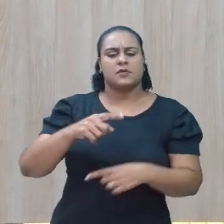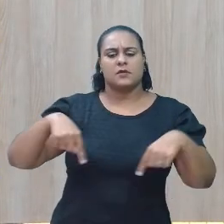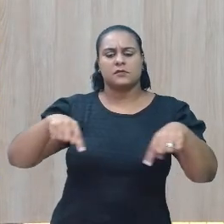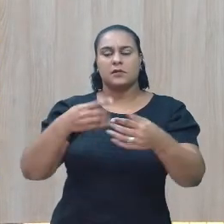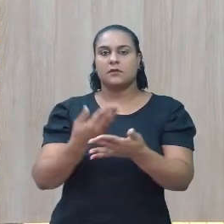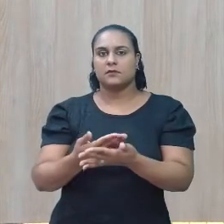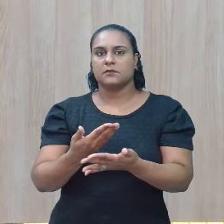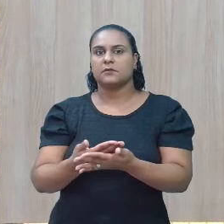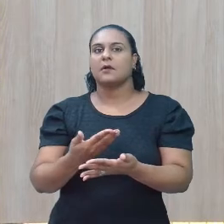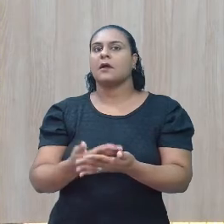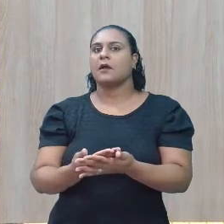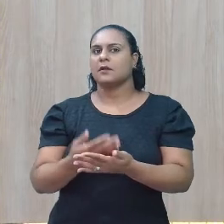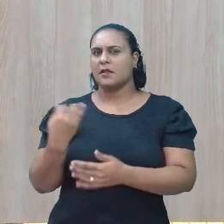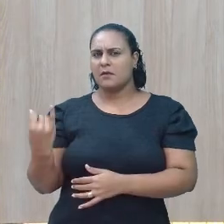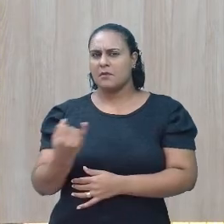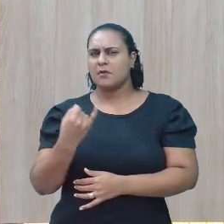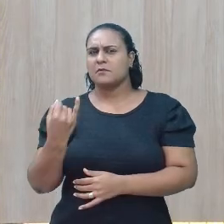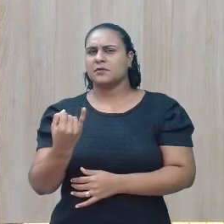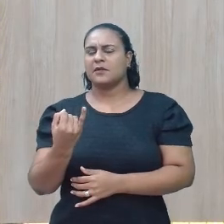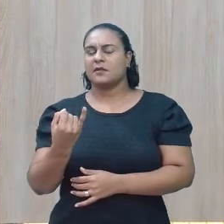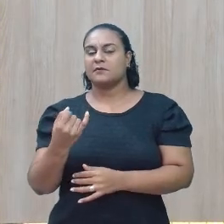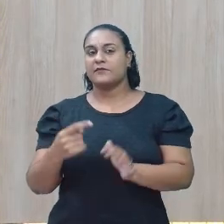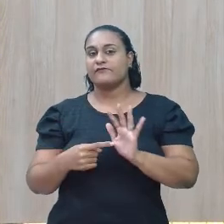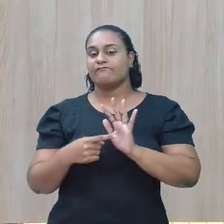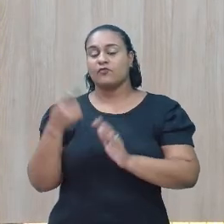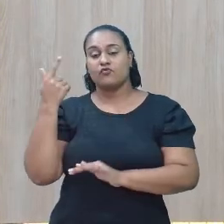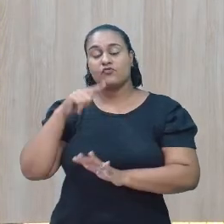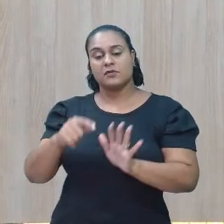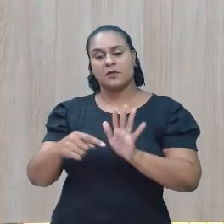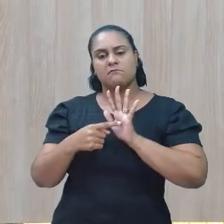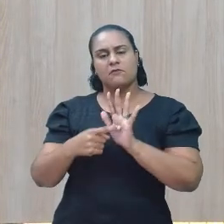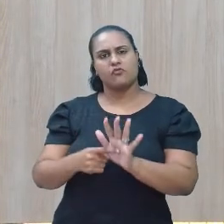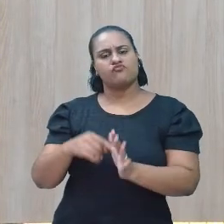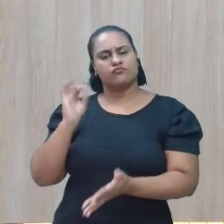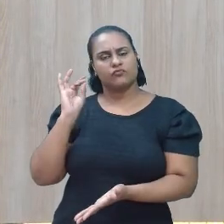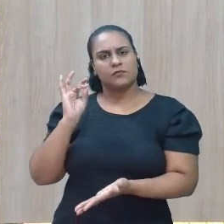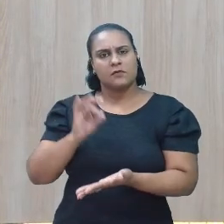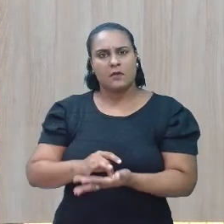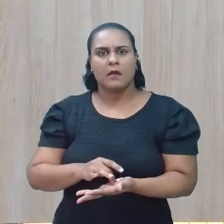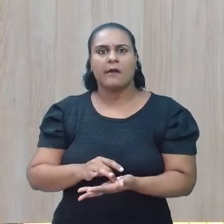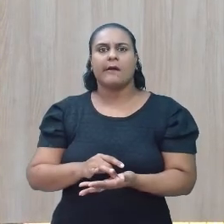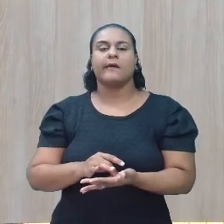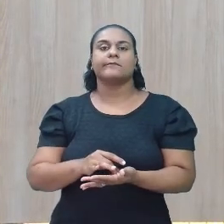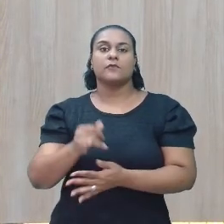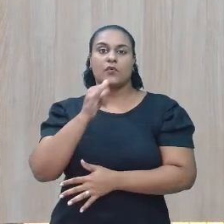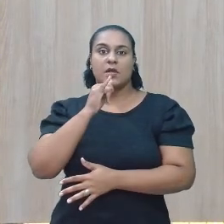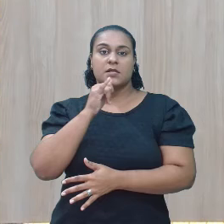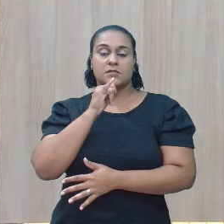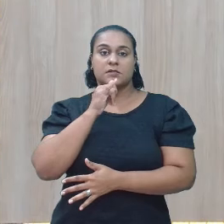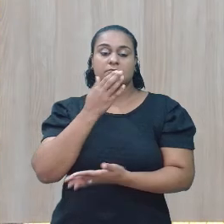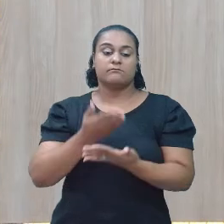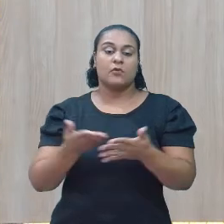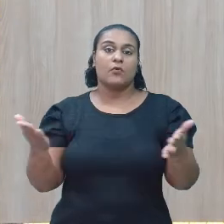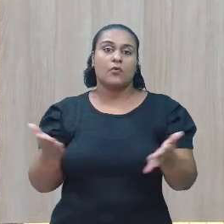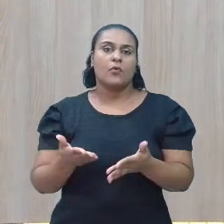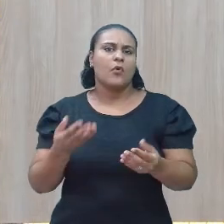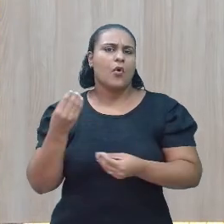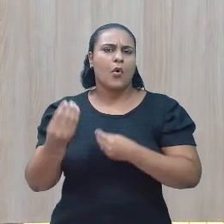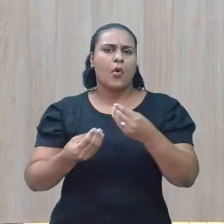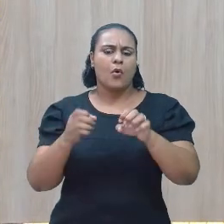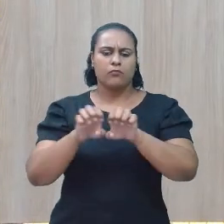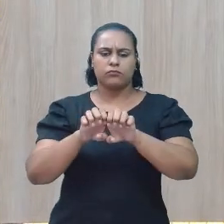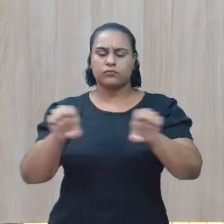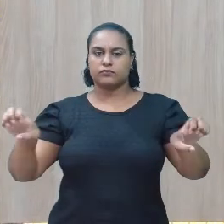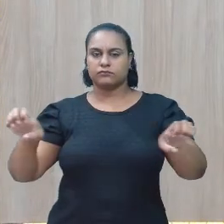dessa ideia, porque você consegue mostrar concretamente com os exemplos da aula de hoje, como é que um sistema